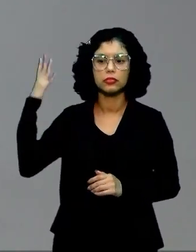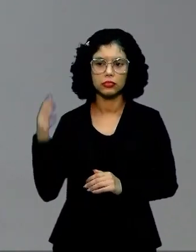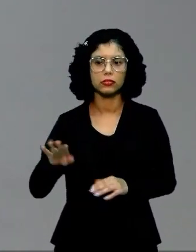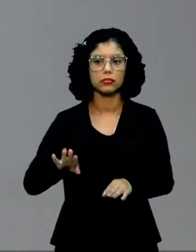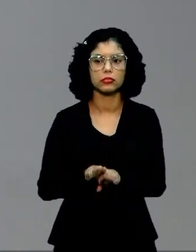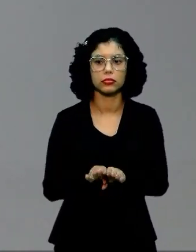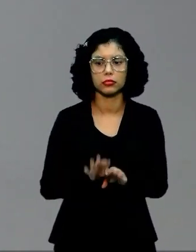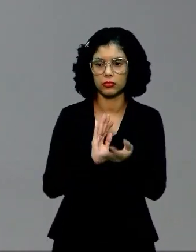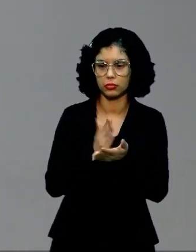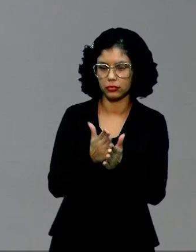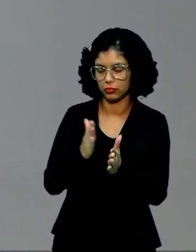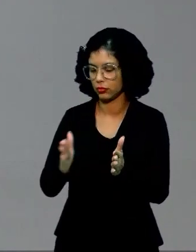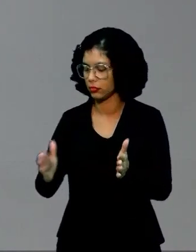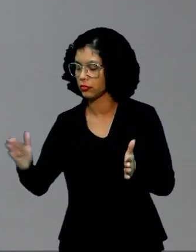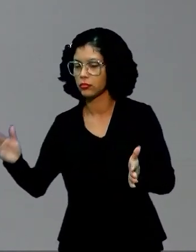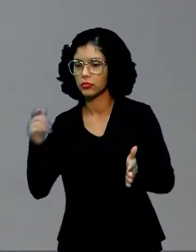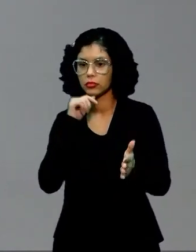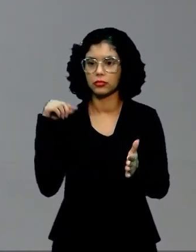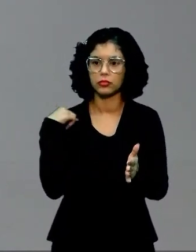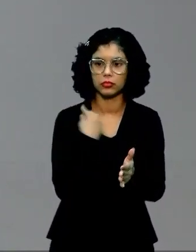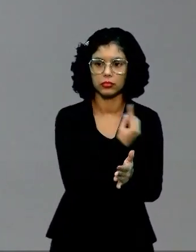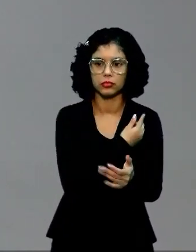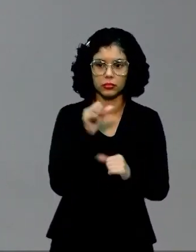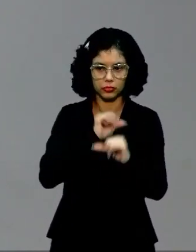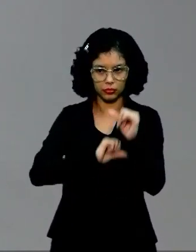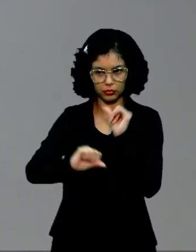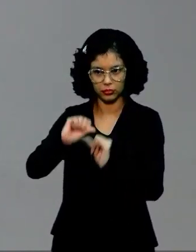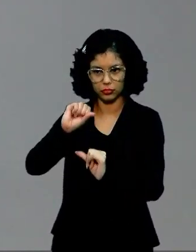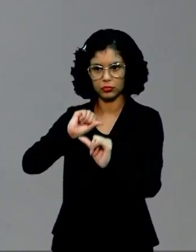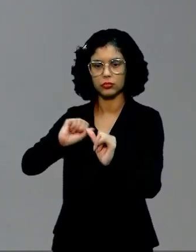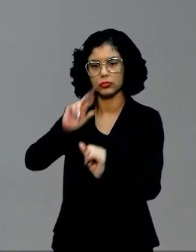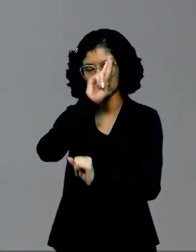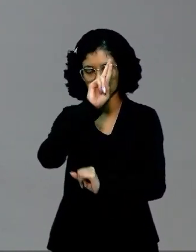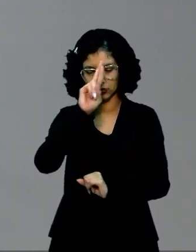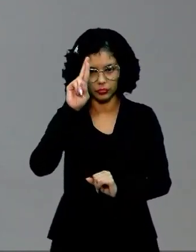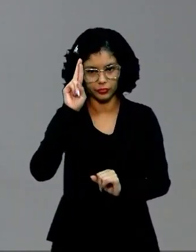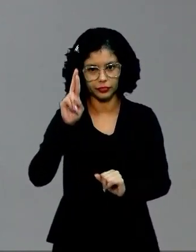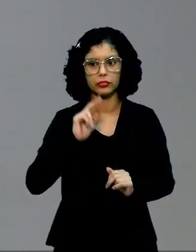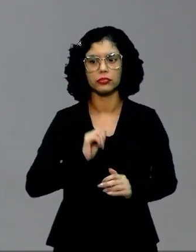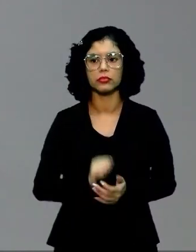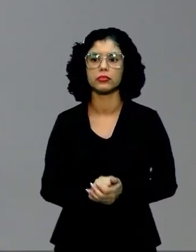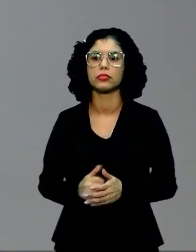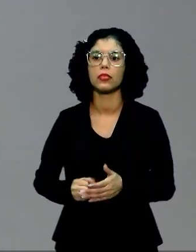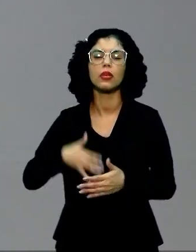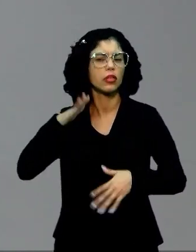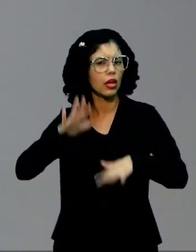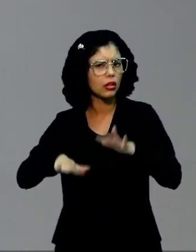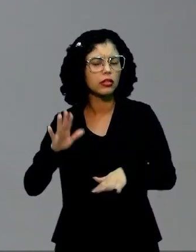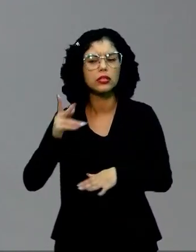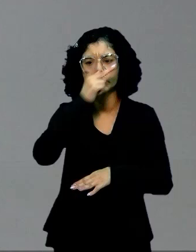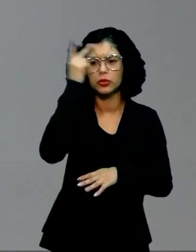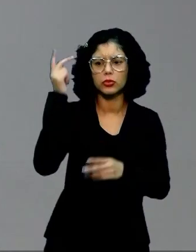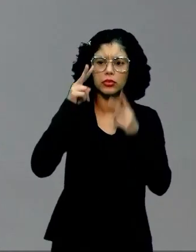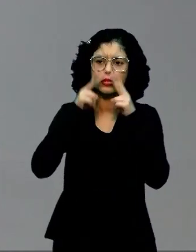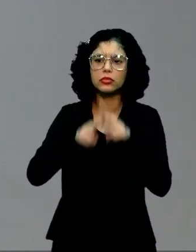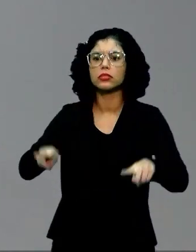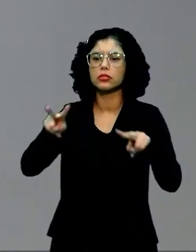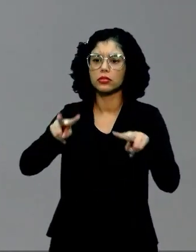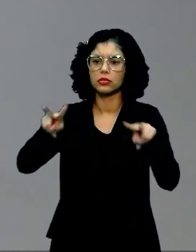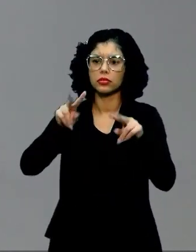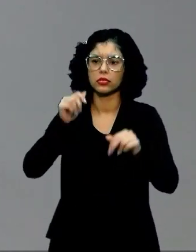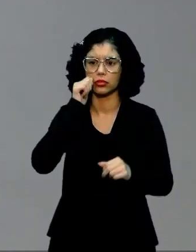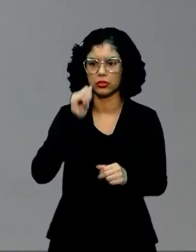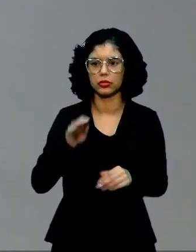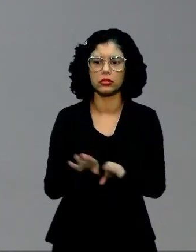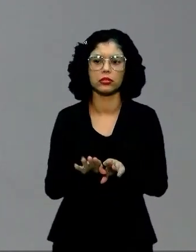Na medida em que a gente tem uma mudança histórica e muitas pessoas visam aí esse